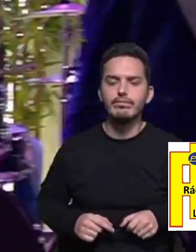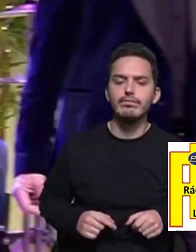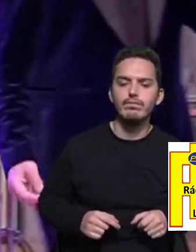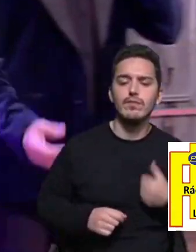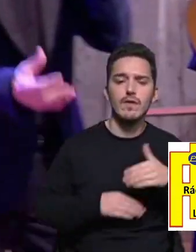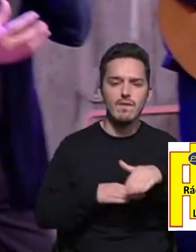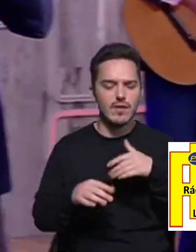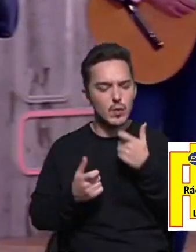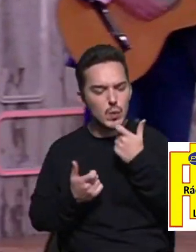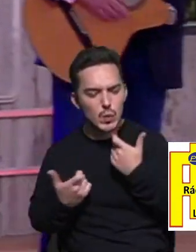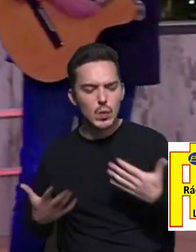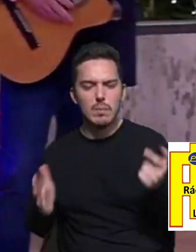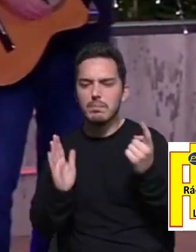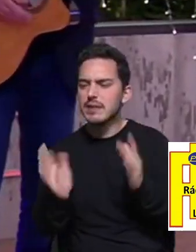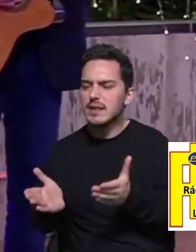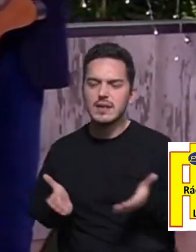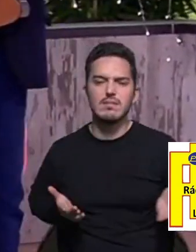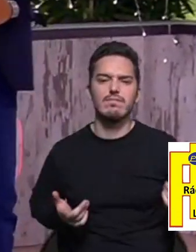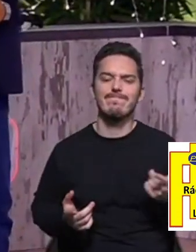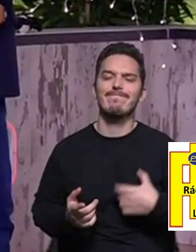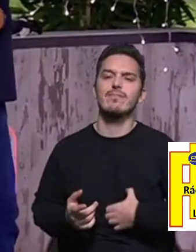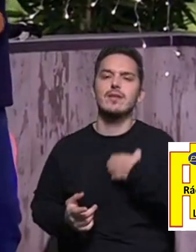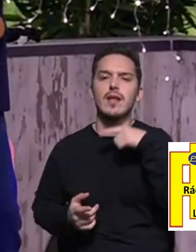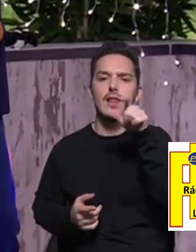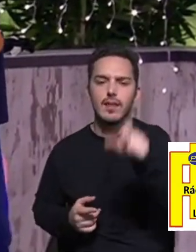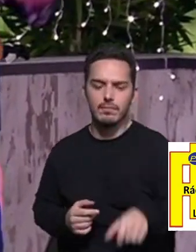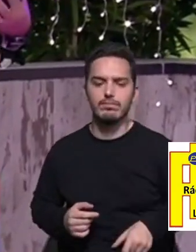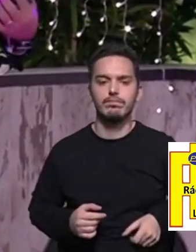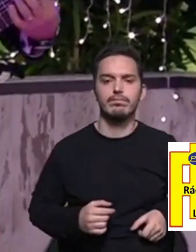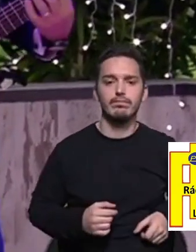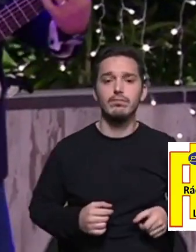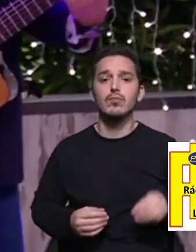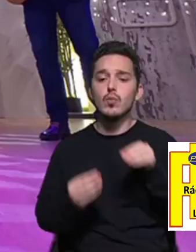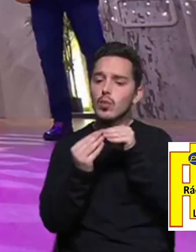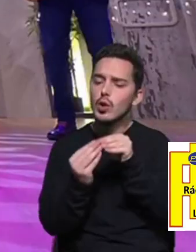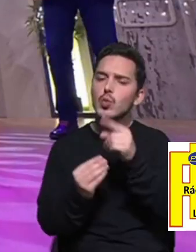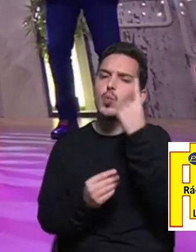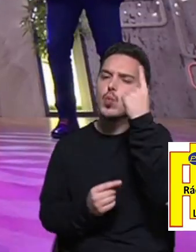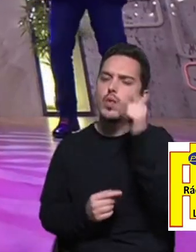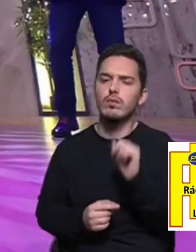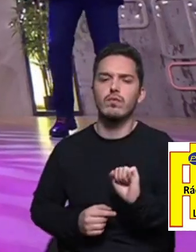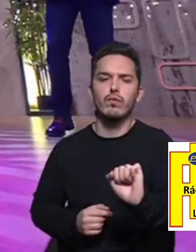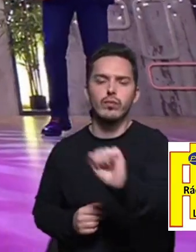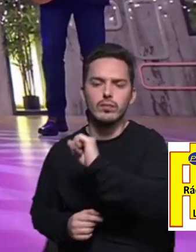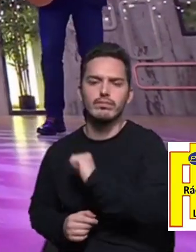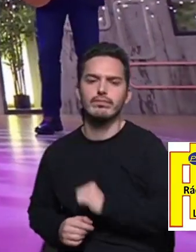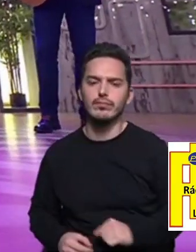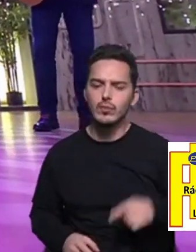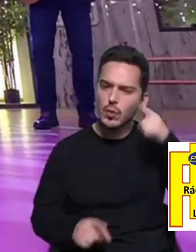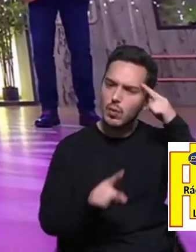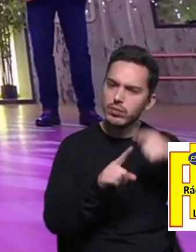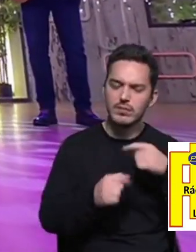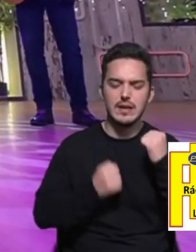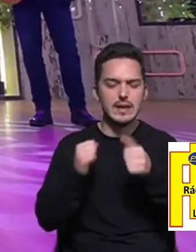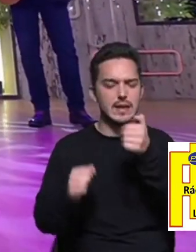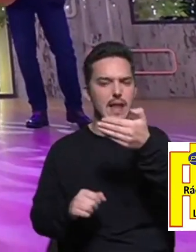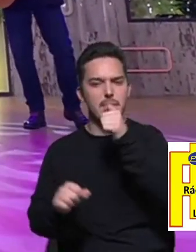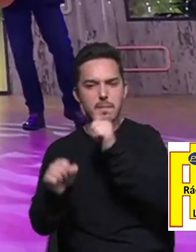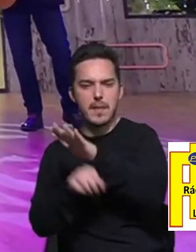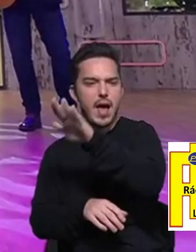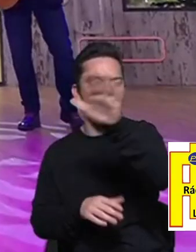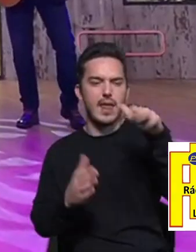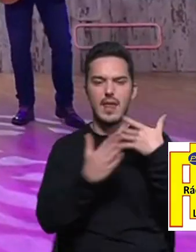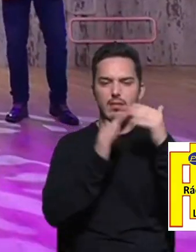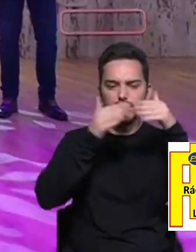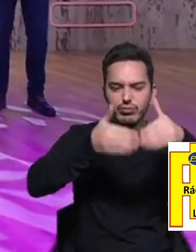Farei o que for preciso para te sentir. Por um beijo teu, corro sete mares até